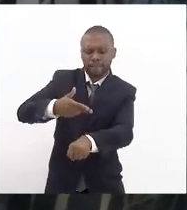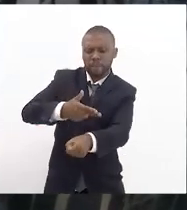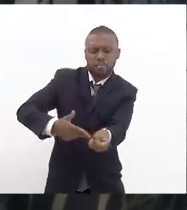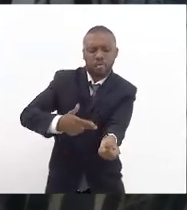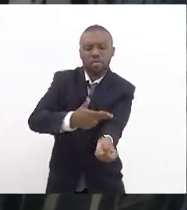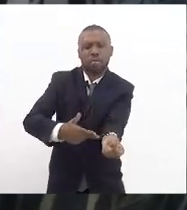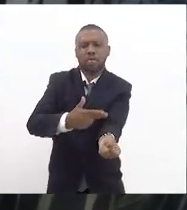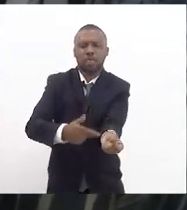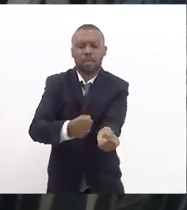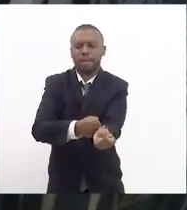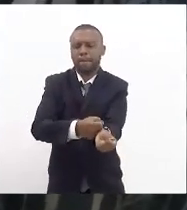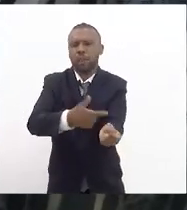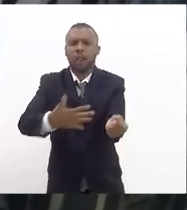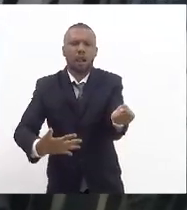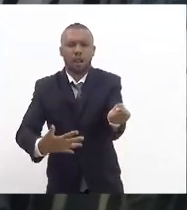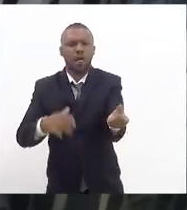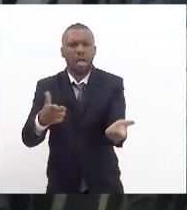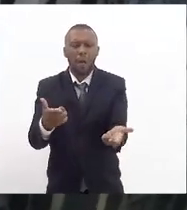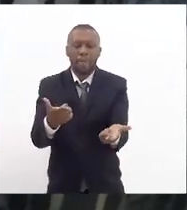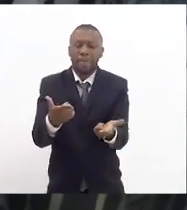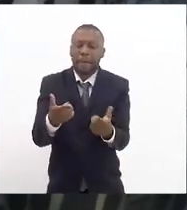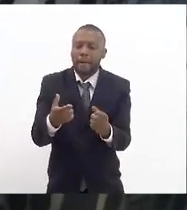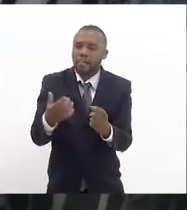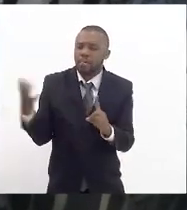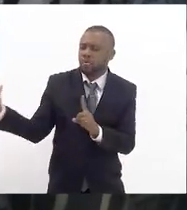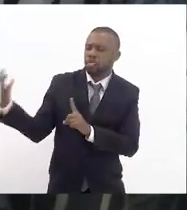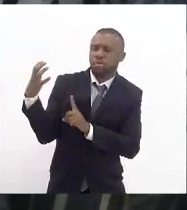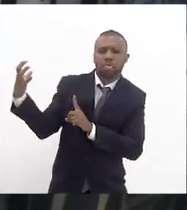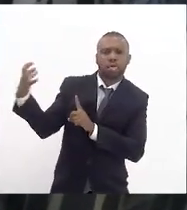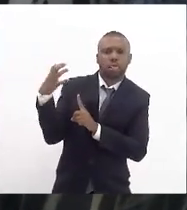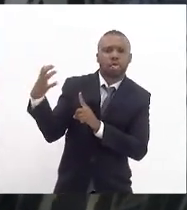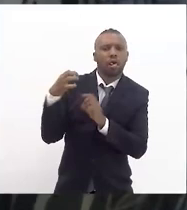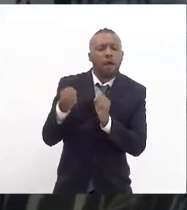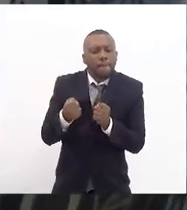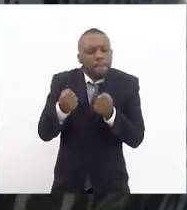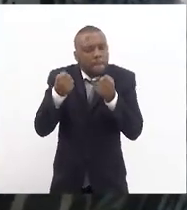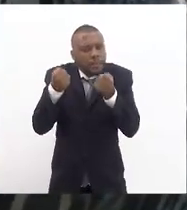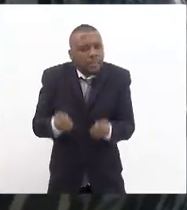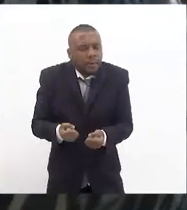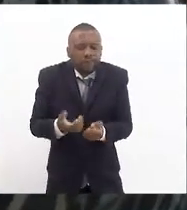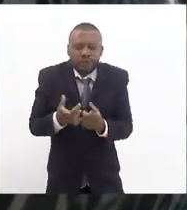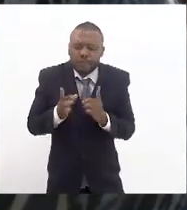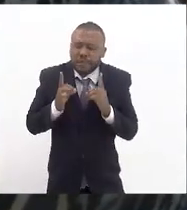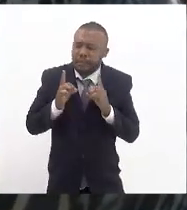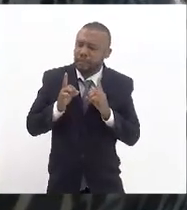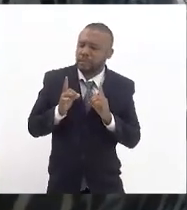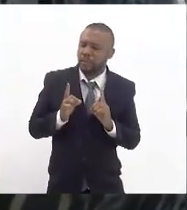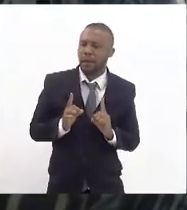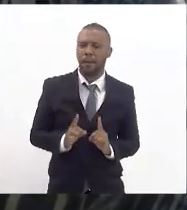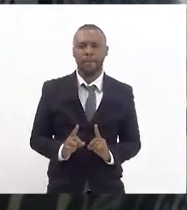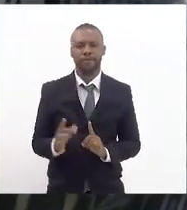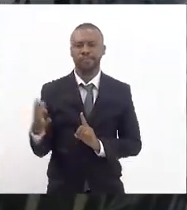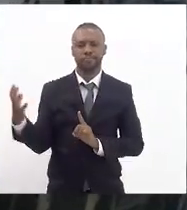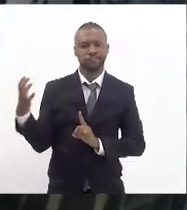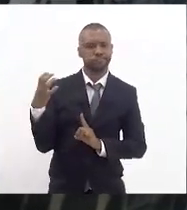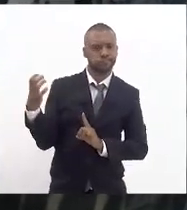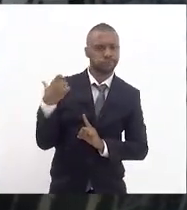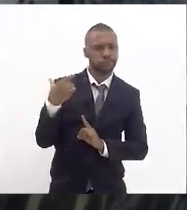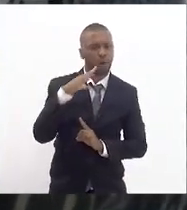Uma carga de pressão, de depressão sobre eles,